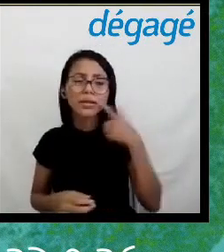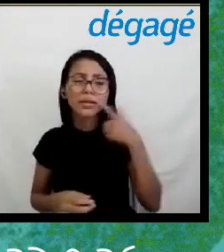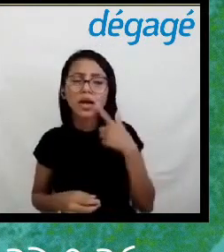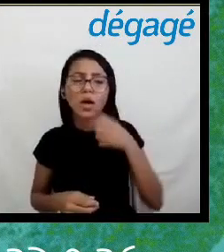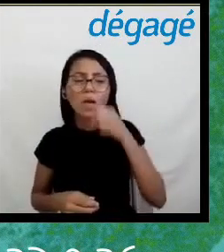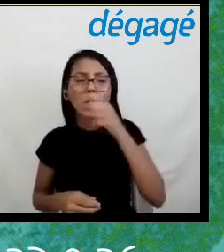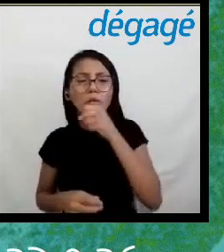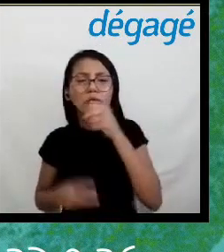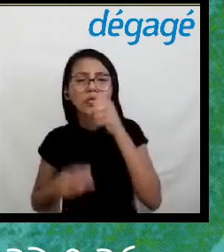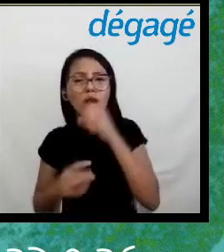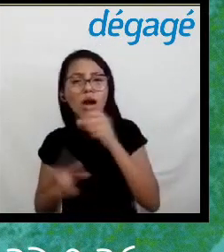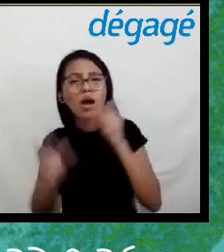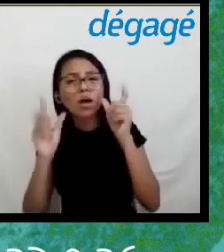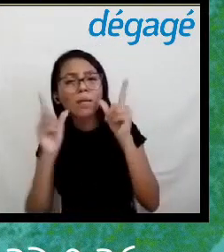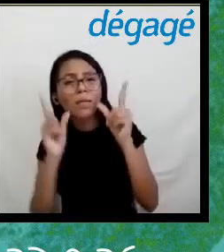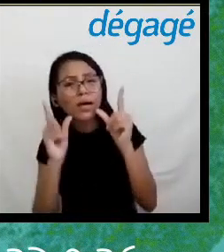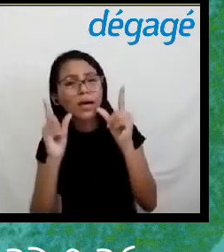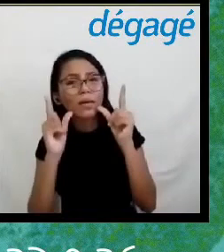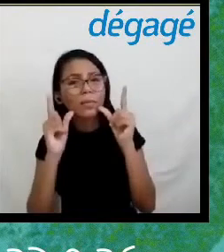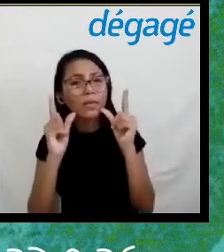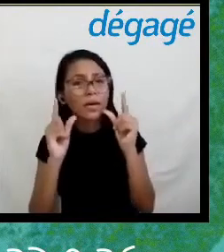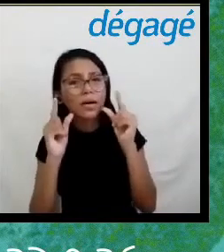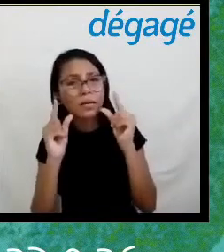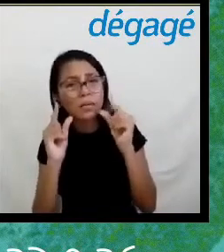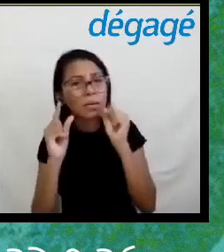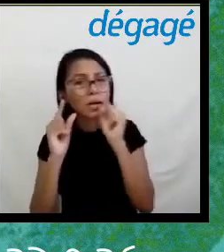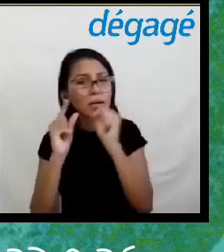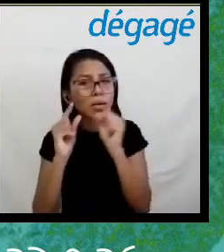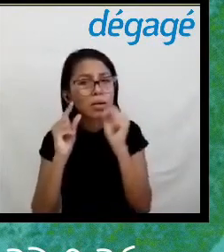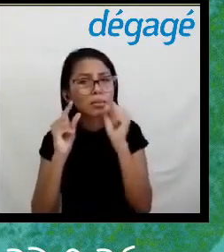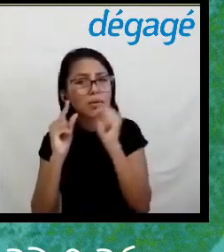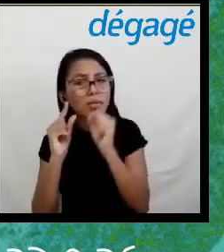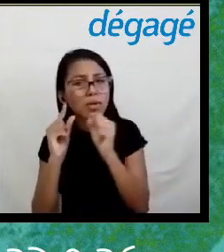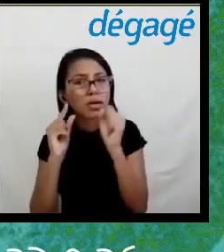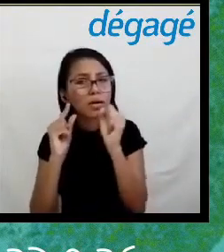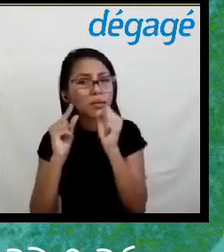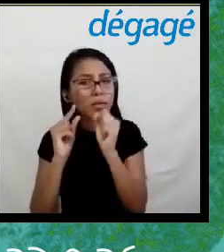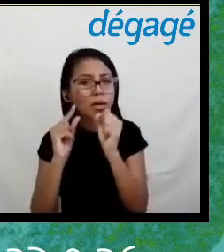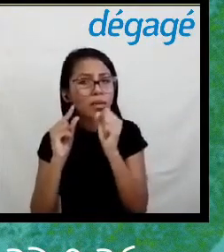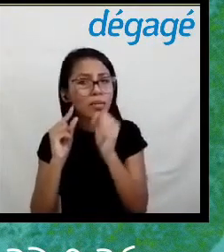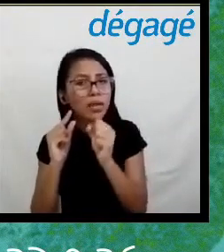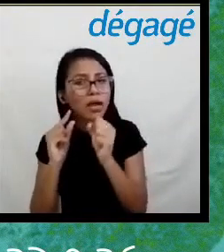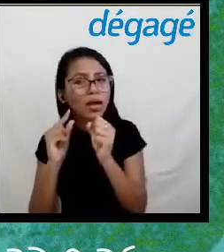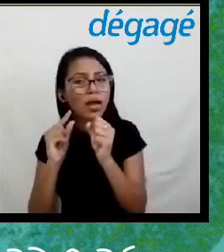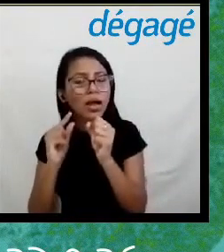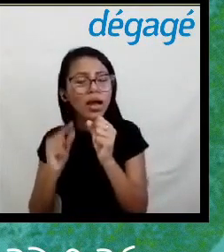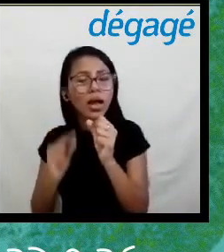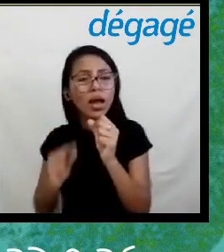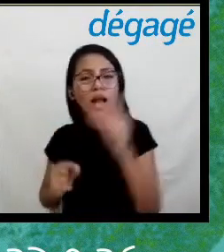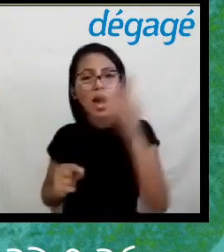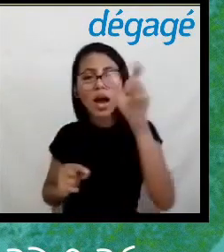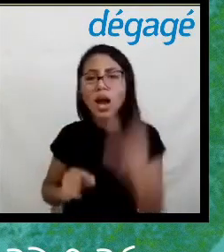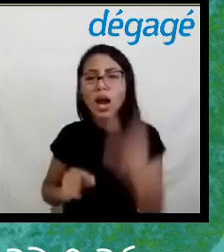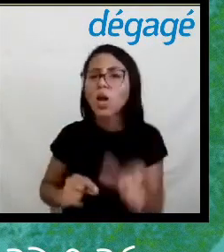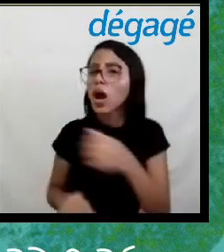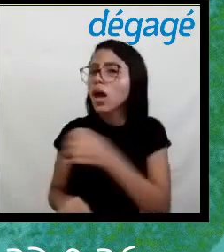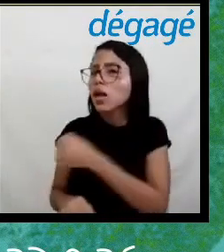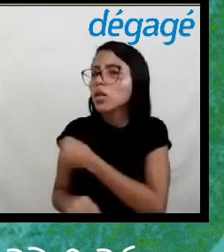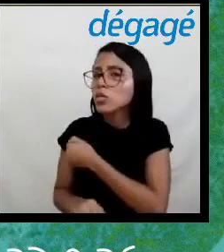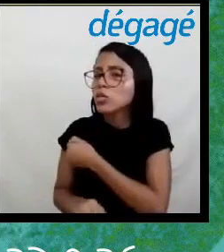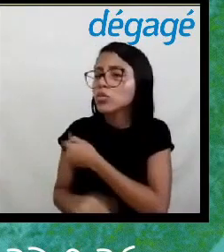final eu estava com aquele exercício teatral que a gente fica trabalhando com toque, mas só pelo